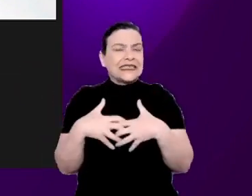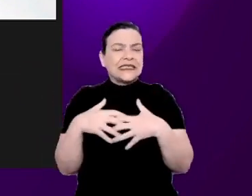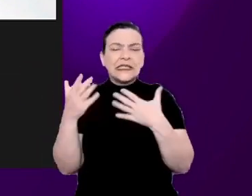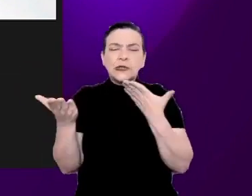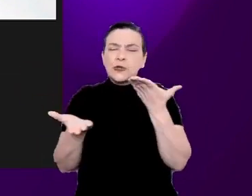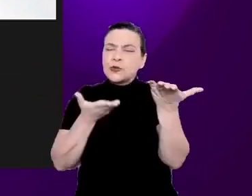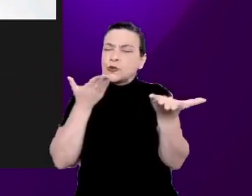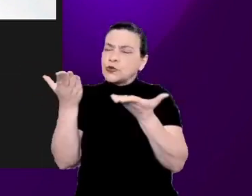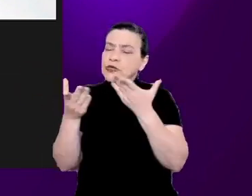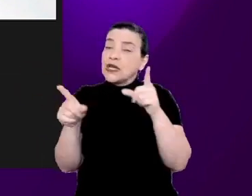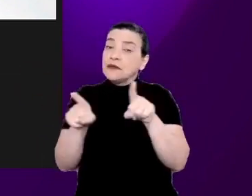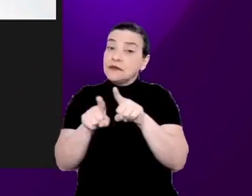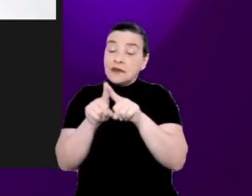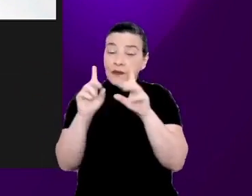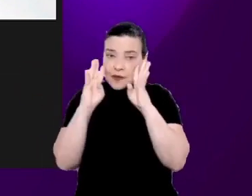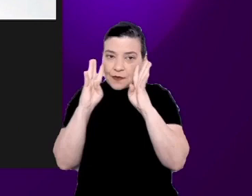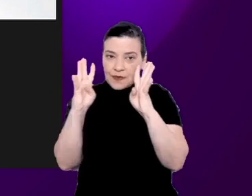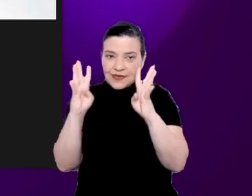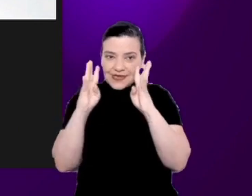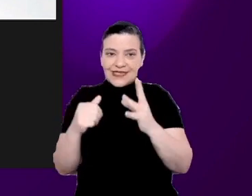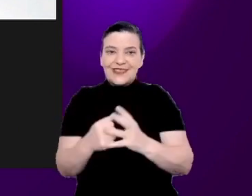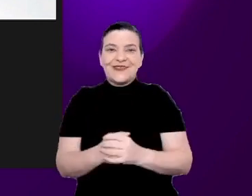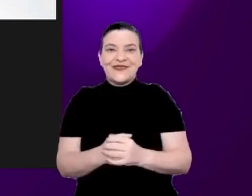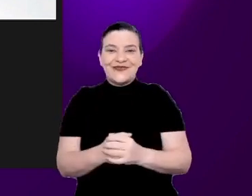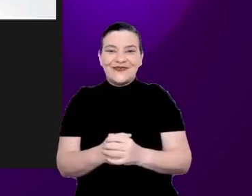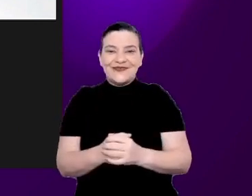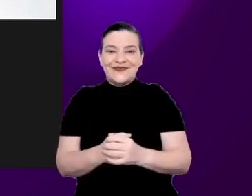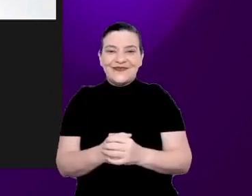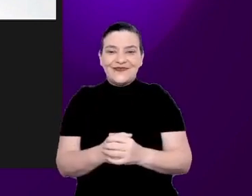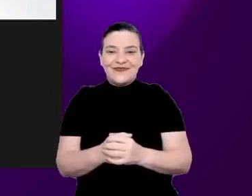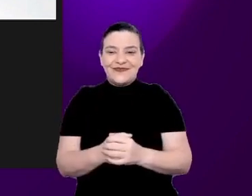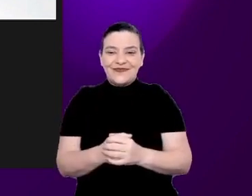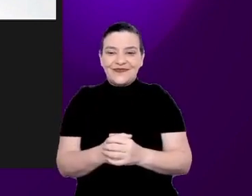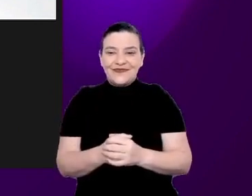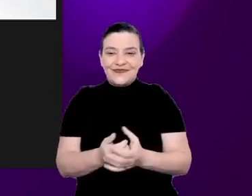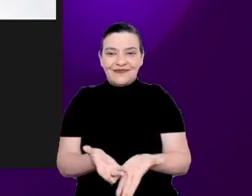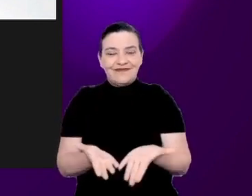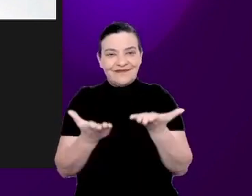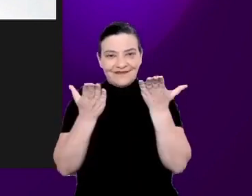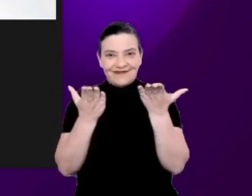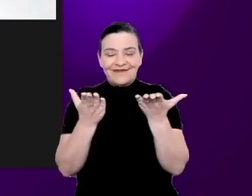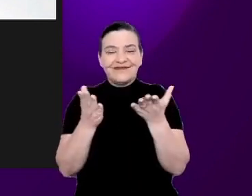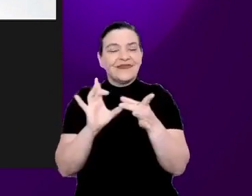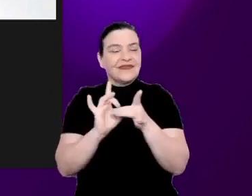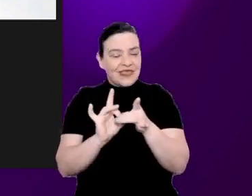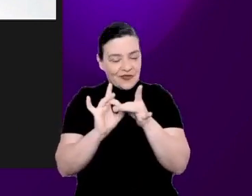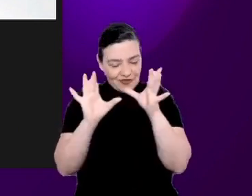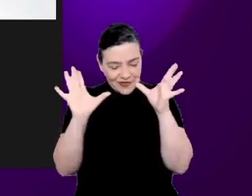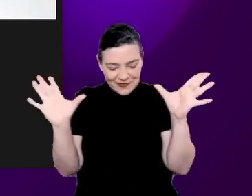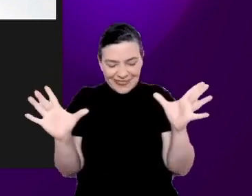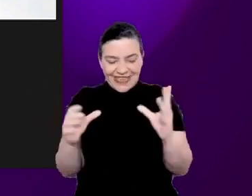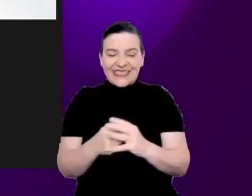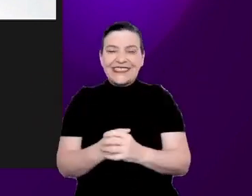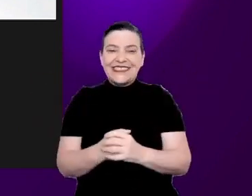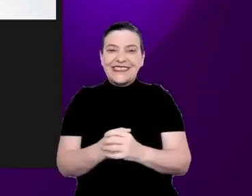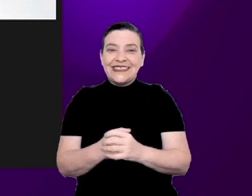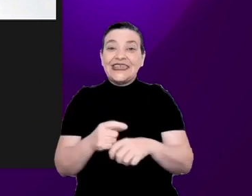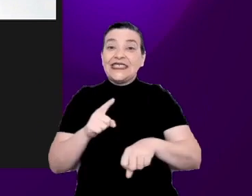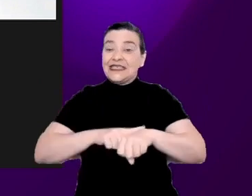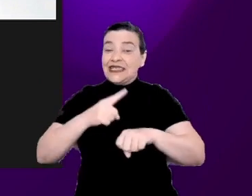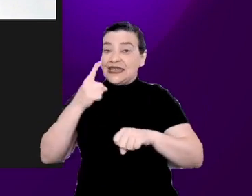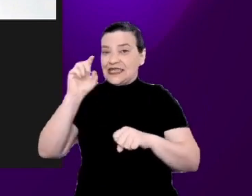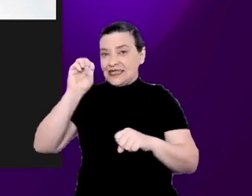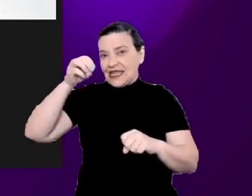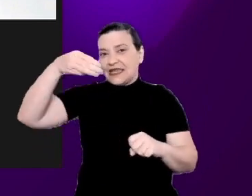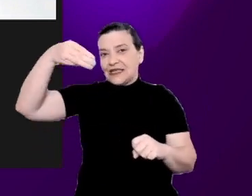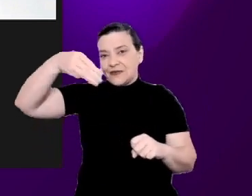não fragmentada. Então, te passo a palavra aqui, Fê, fica absolutamente à vontade, você tem 10